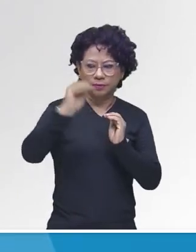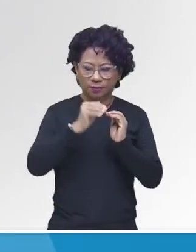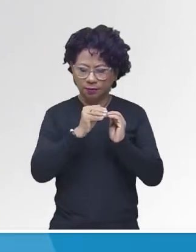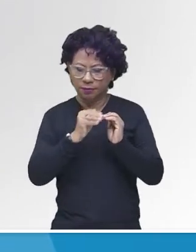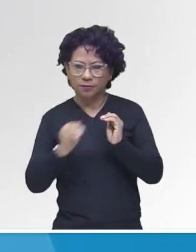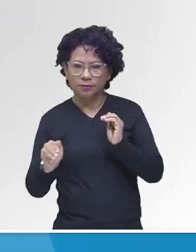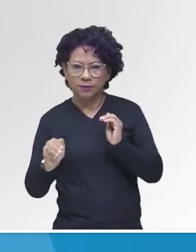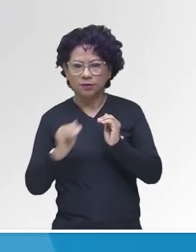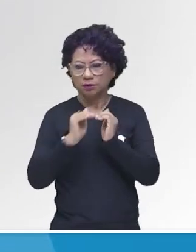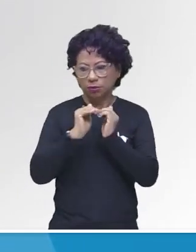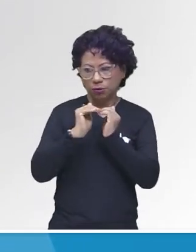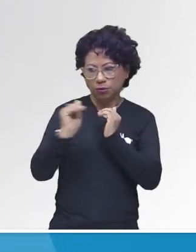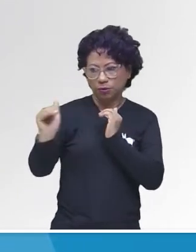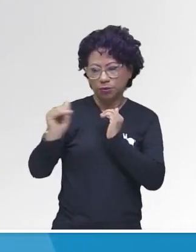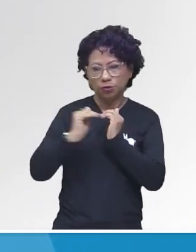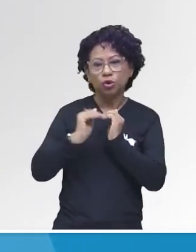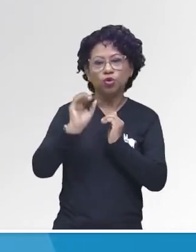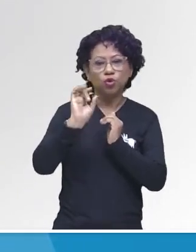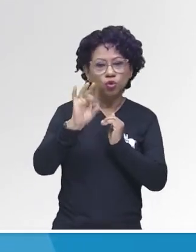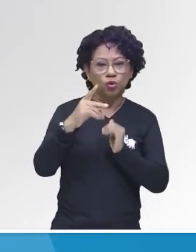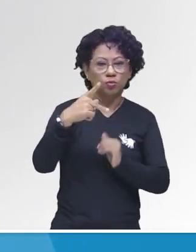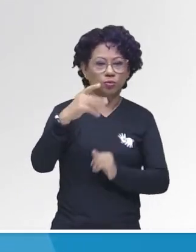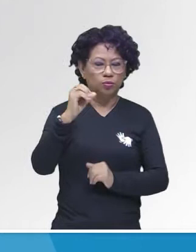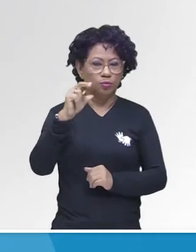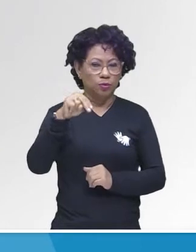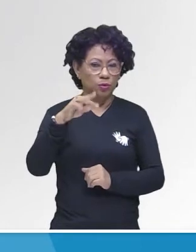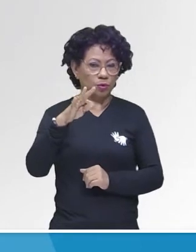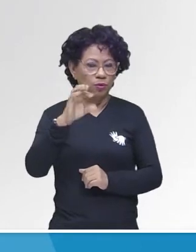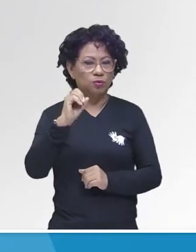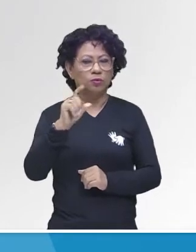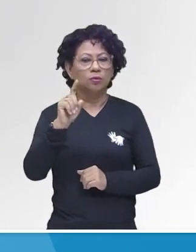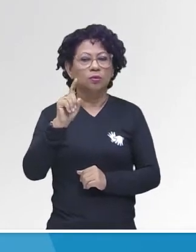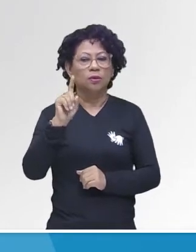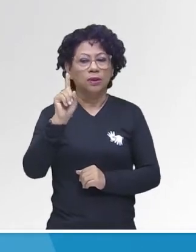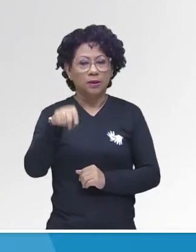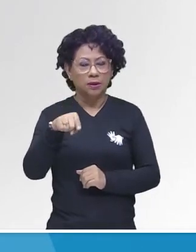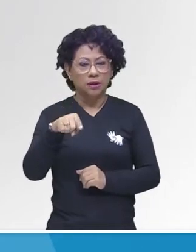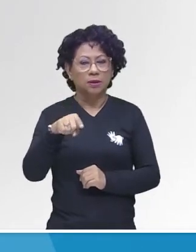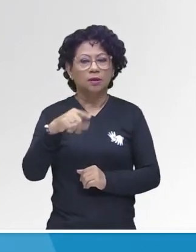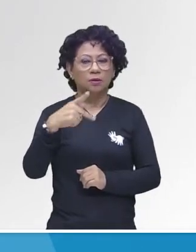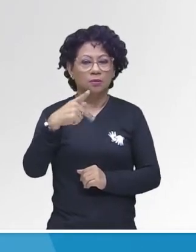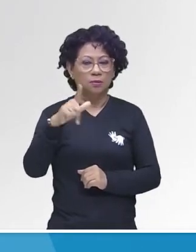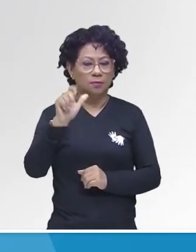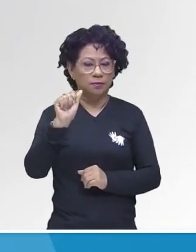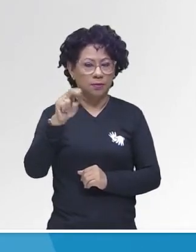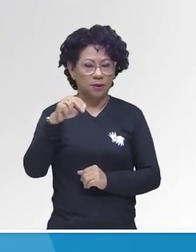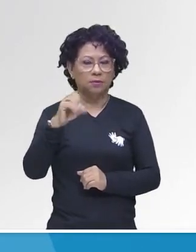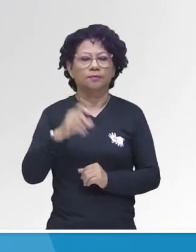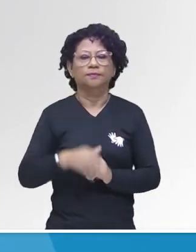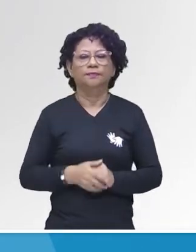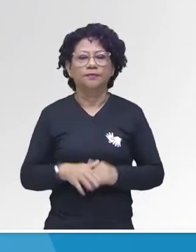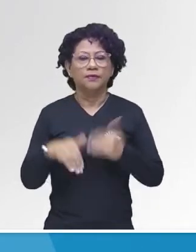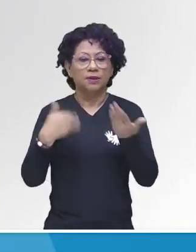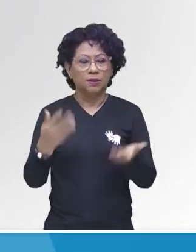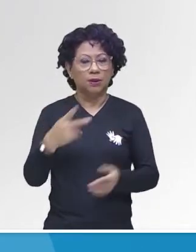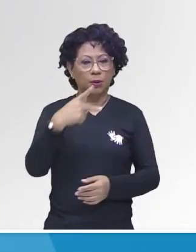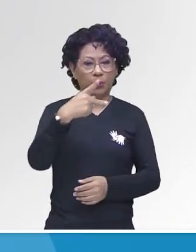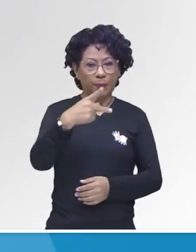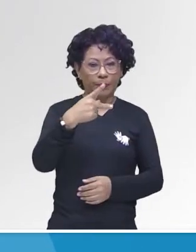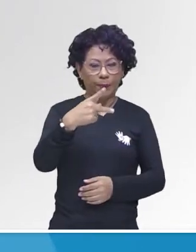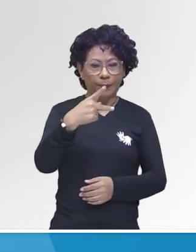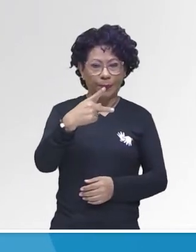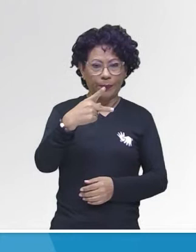caso nós estamos analisando somente o ponto e o plano, tá bom? Então olha só, dados um ponto P e um